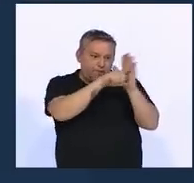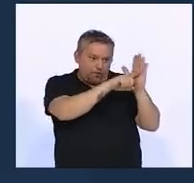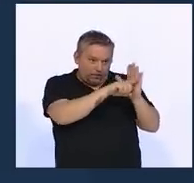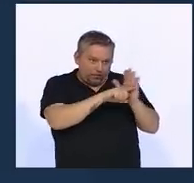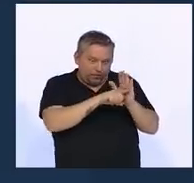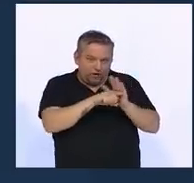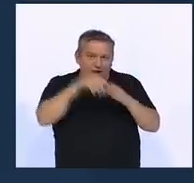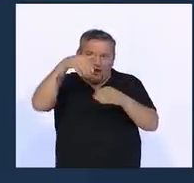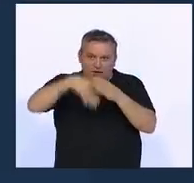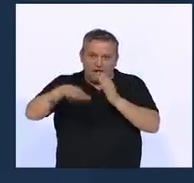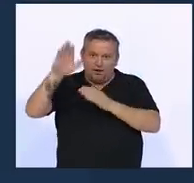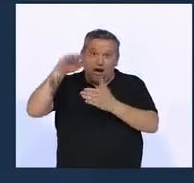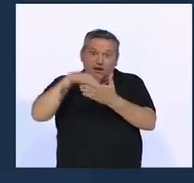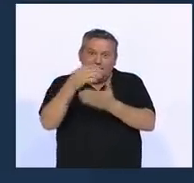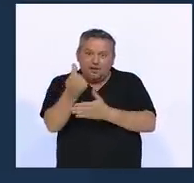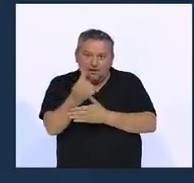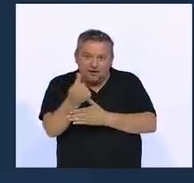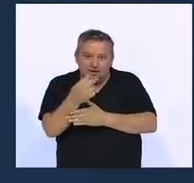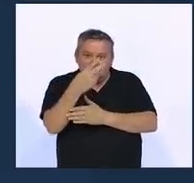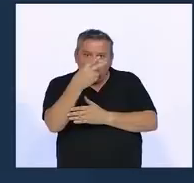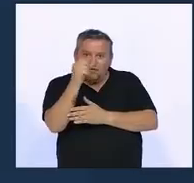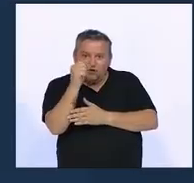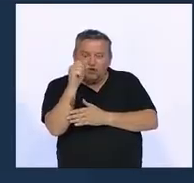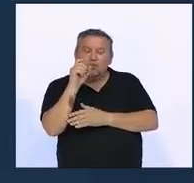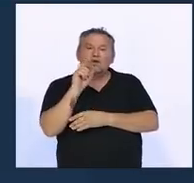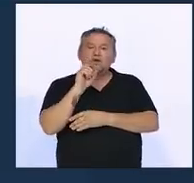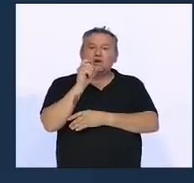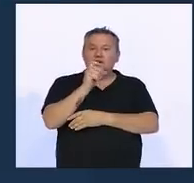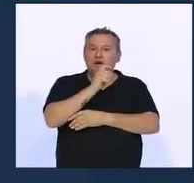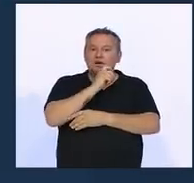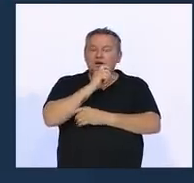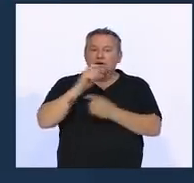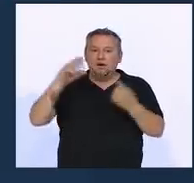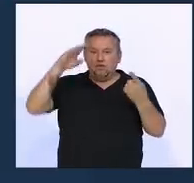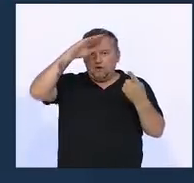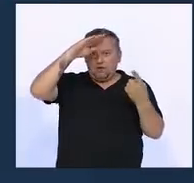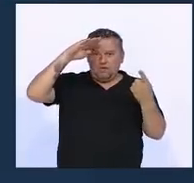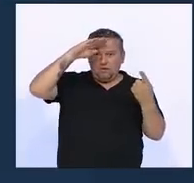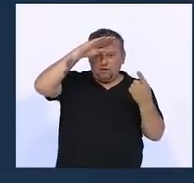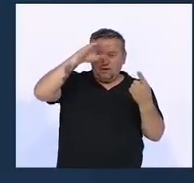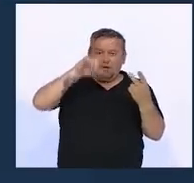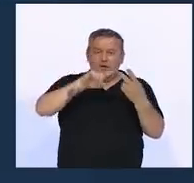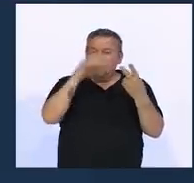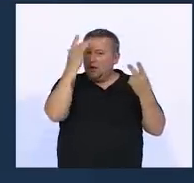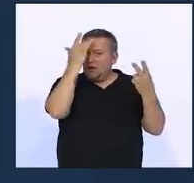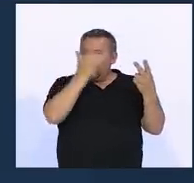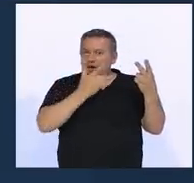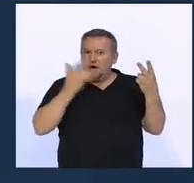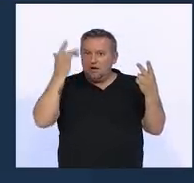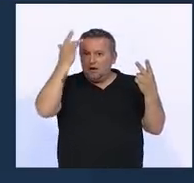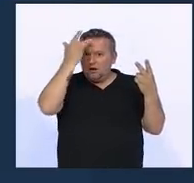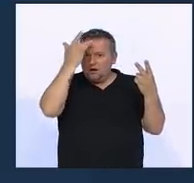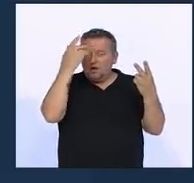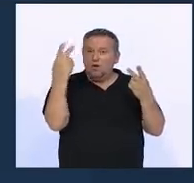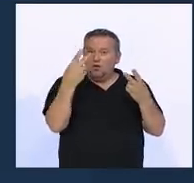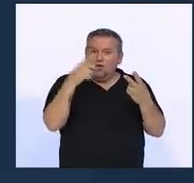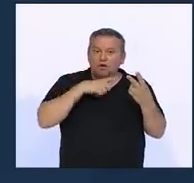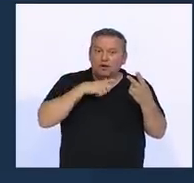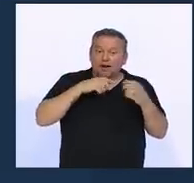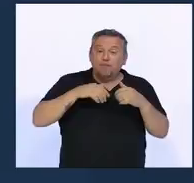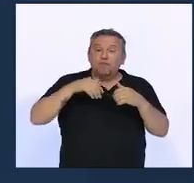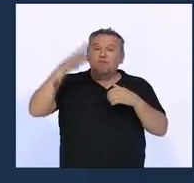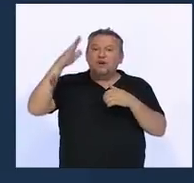eleitorais, pelo menos até essa sexta-feira, 28 de setembro, Jair Bolsonaro e Fernando Haddad são os dois também que têm as